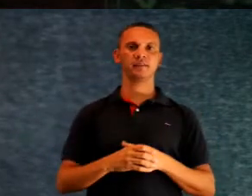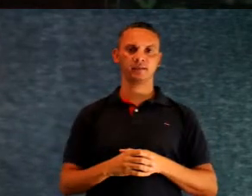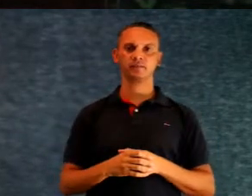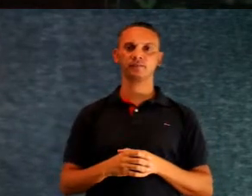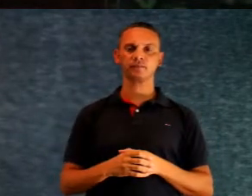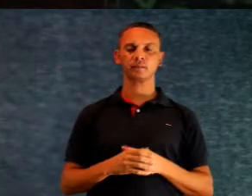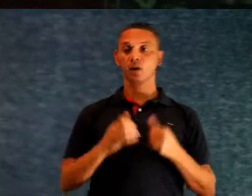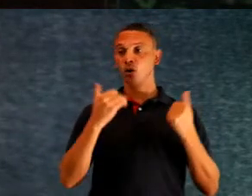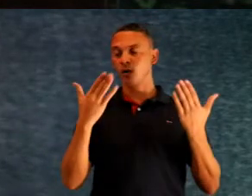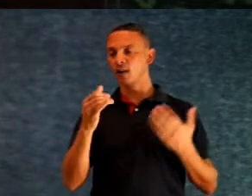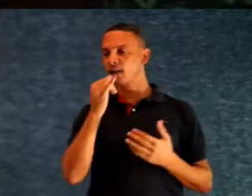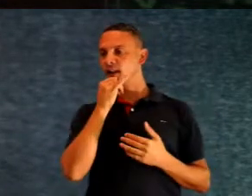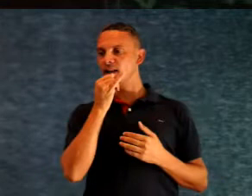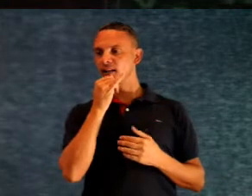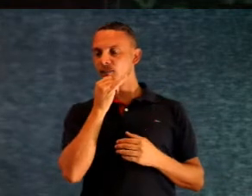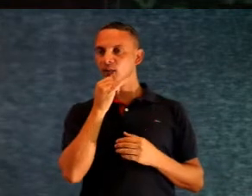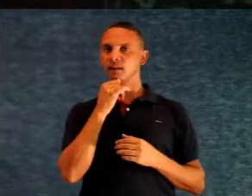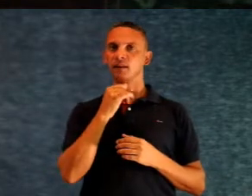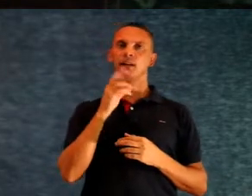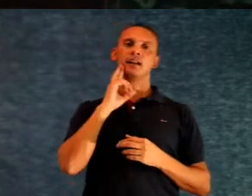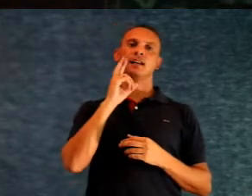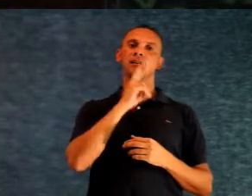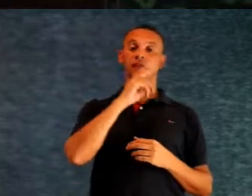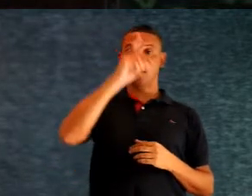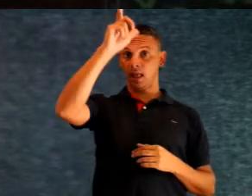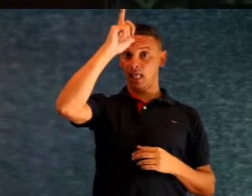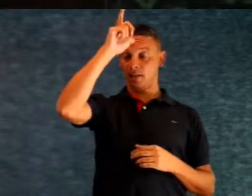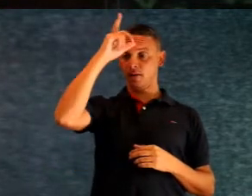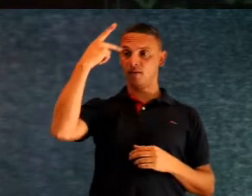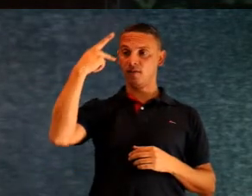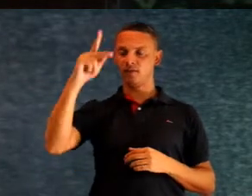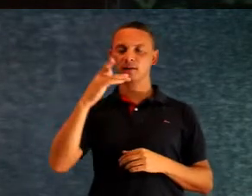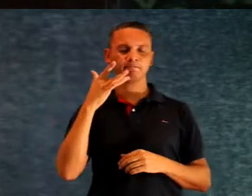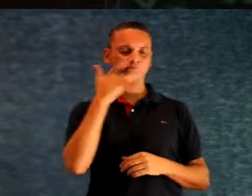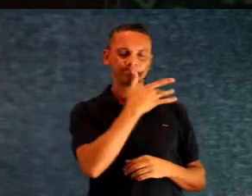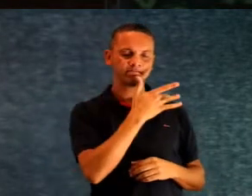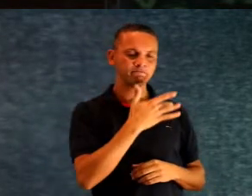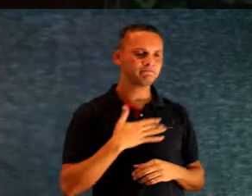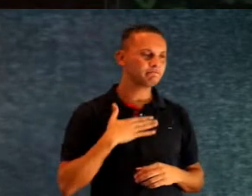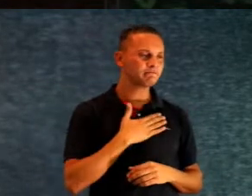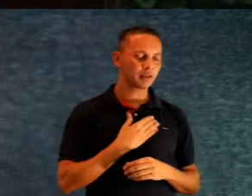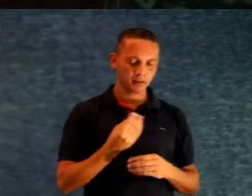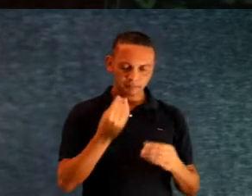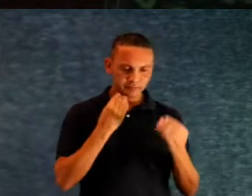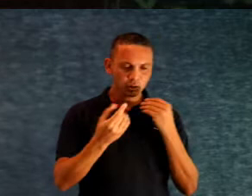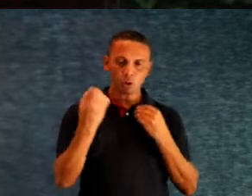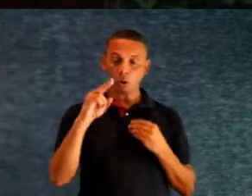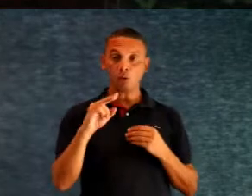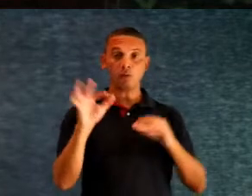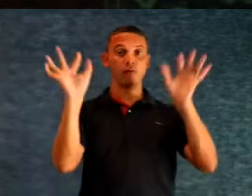a sensação de prazer. Otimamente riguante-me bonte. Então, quando eles provavam no